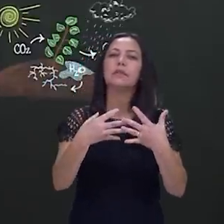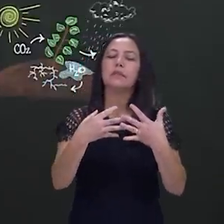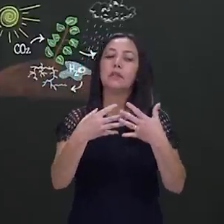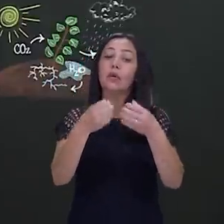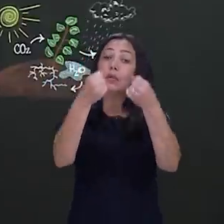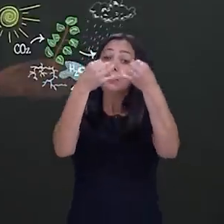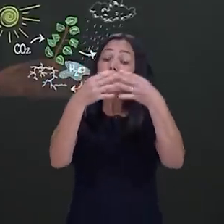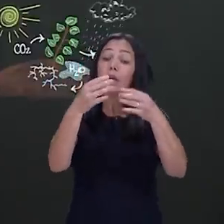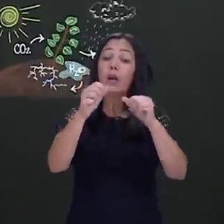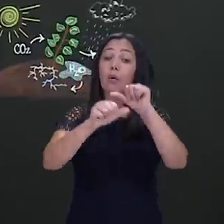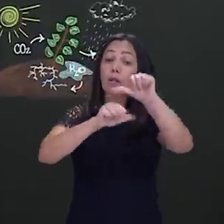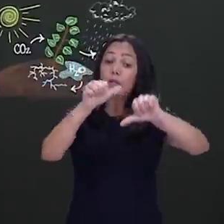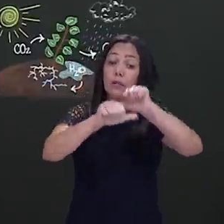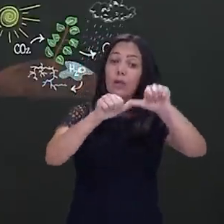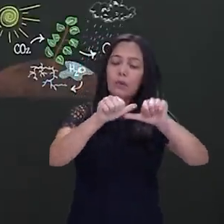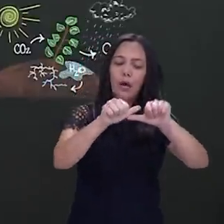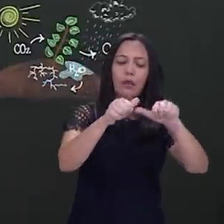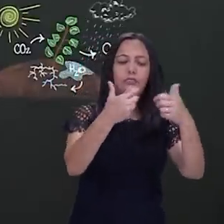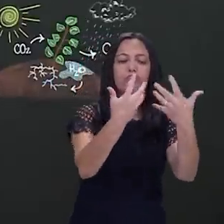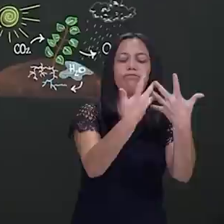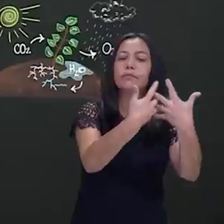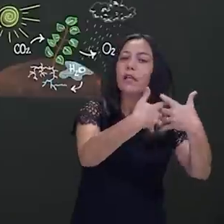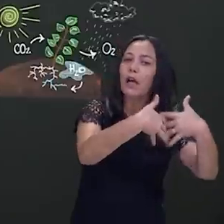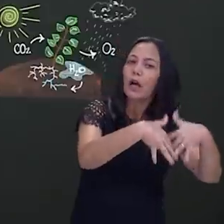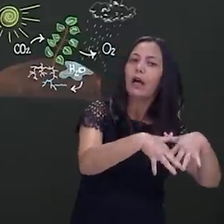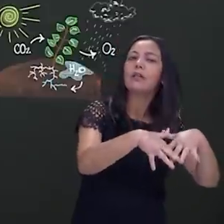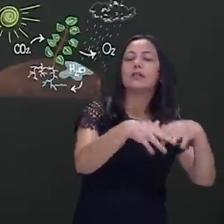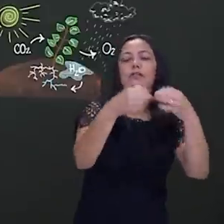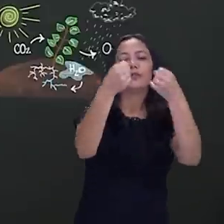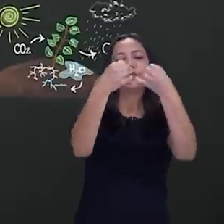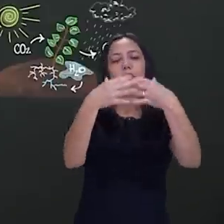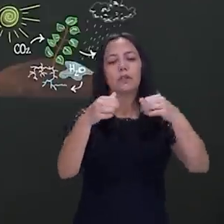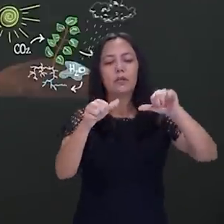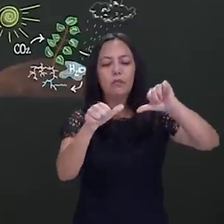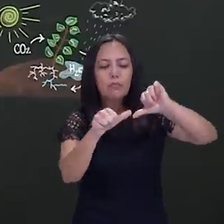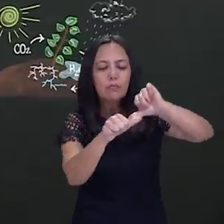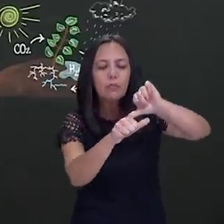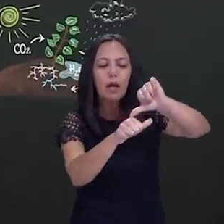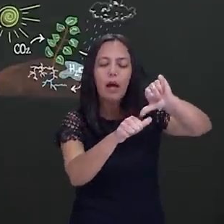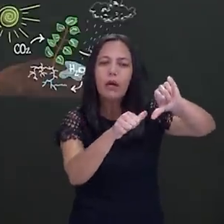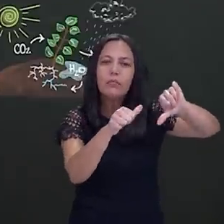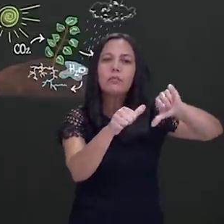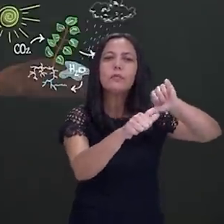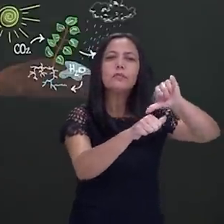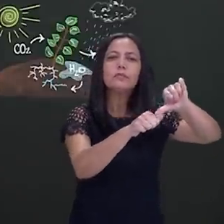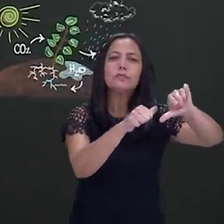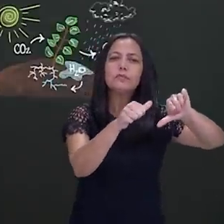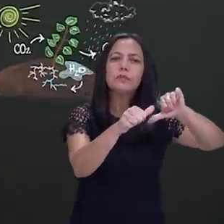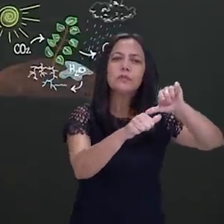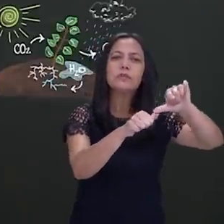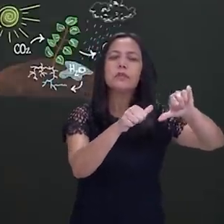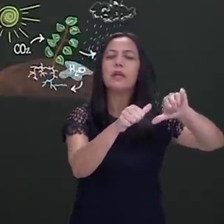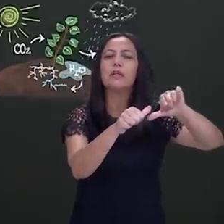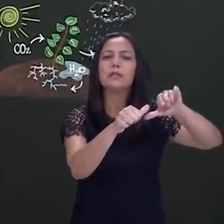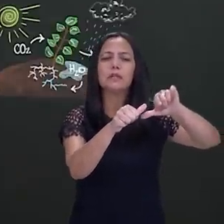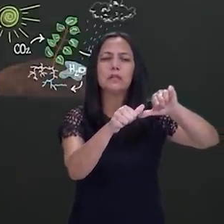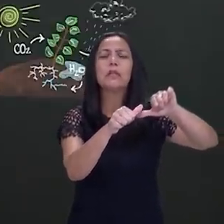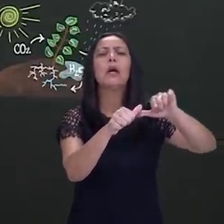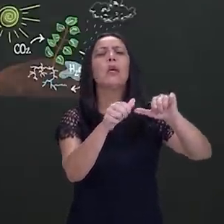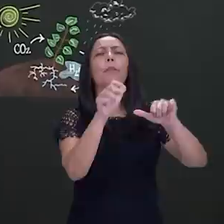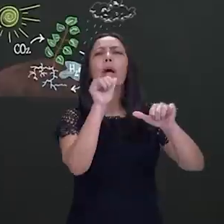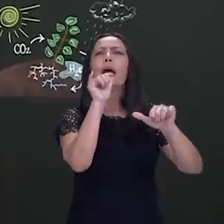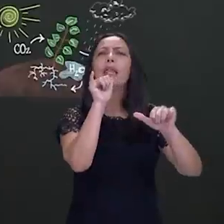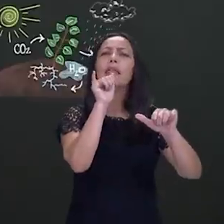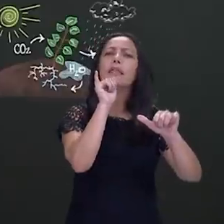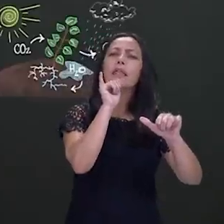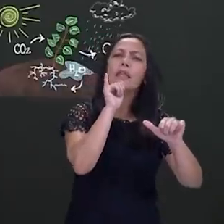uma transformação física, eu estou falando de uma mudança, mas que não muda a essência realmente daquilo ali, não muda